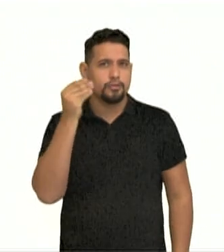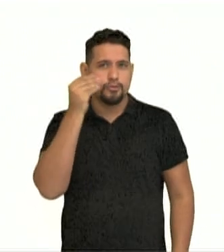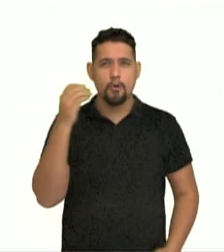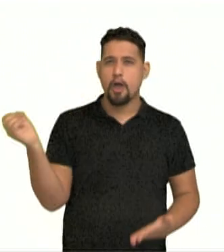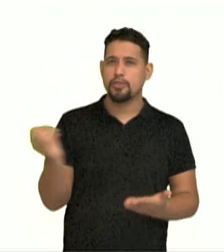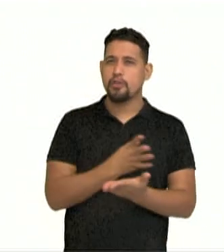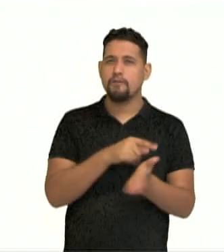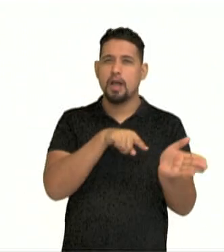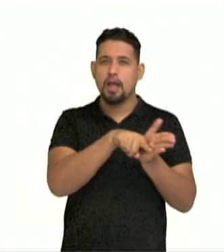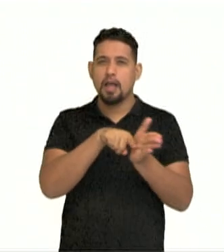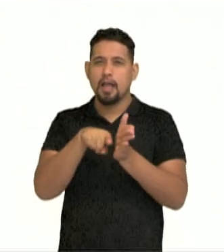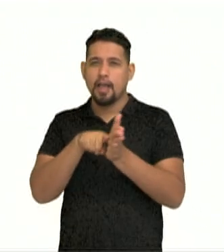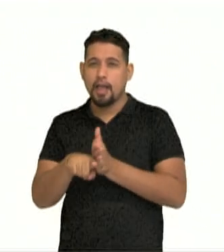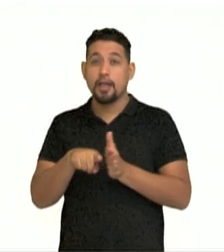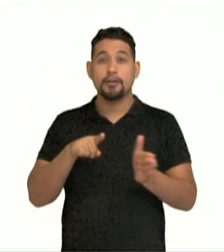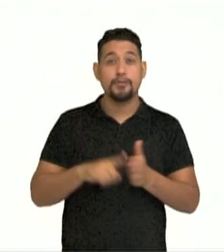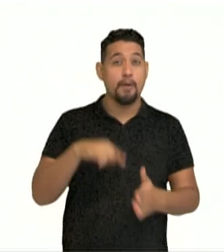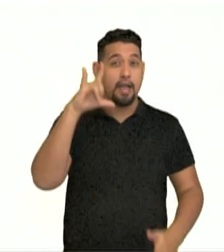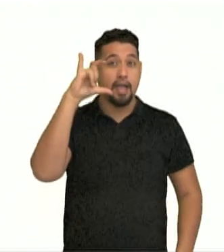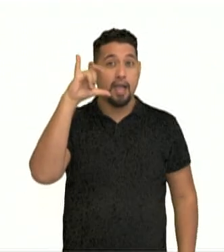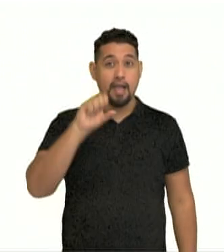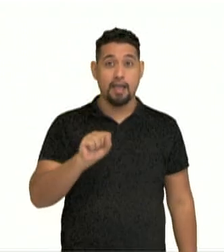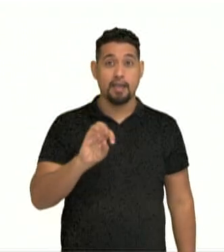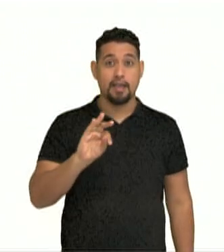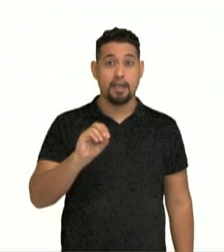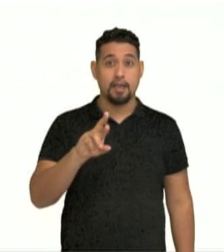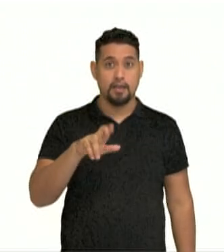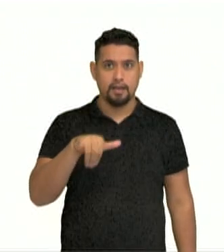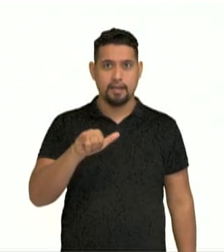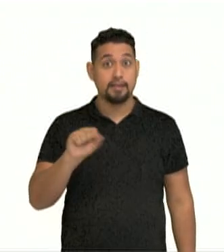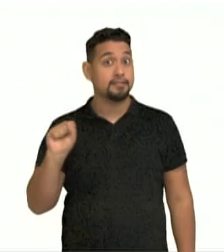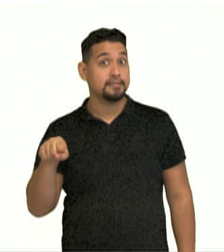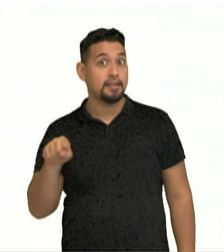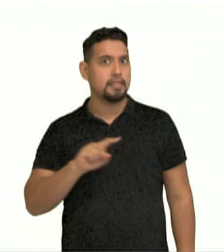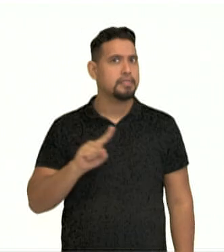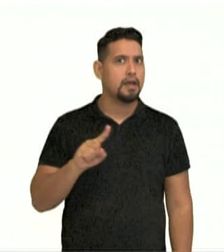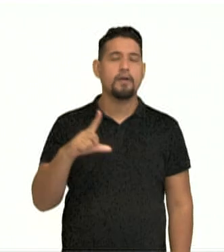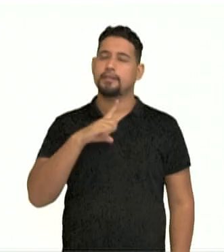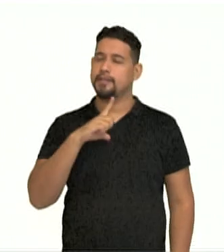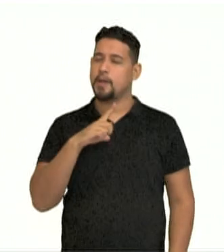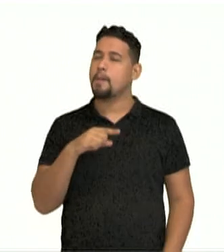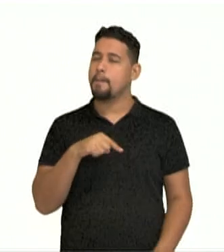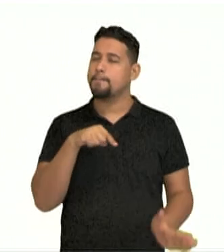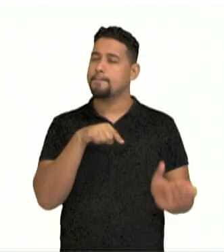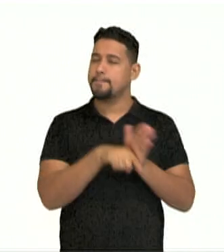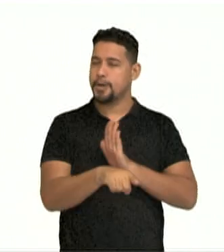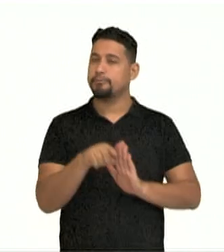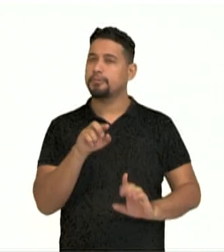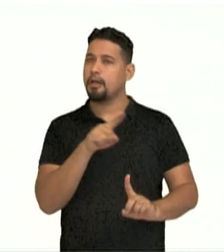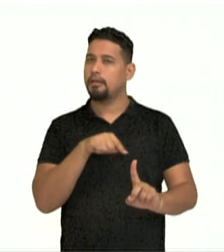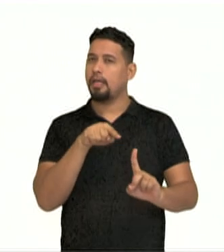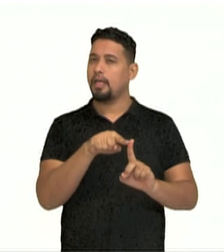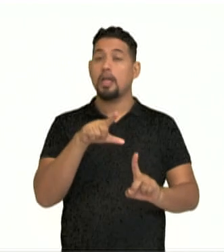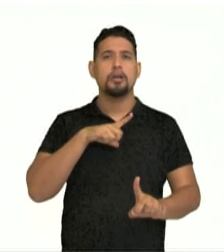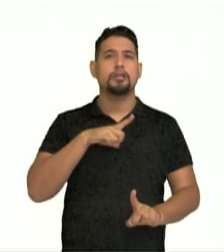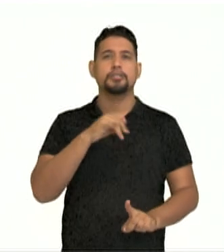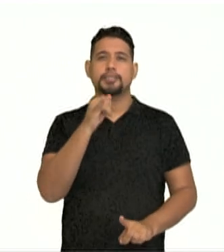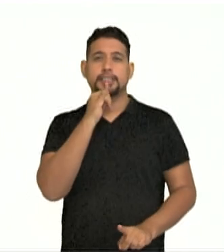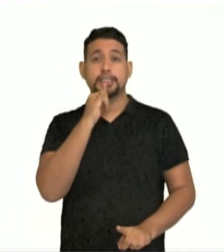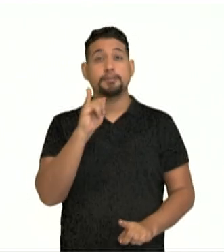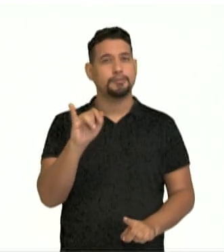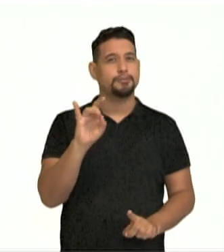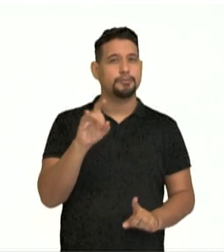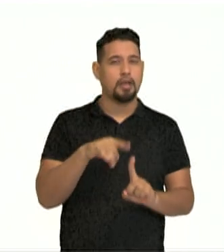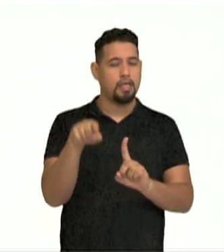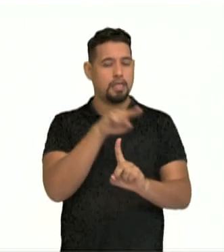enquete do Instagram Story? Sim ou não? Temos aqui uma pergunta objetiva. Então, essa daqui é um exemplo de